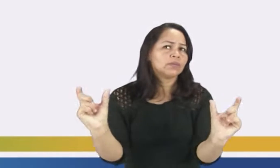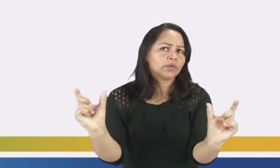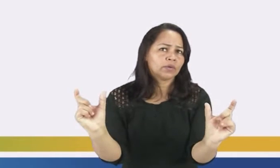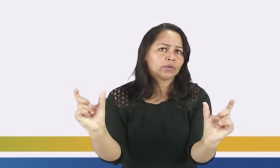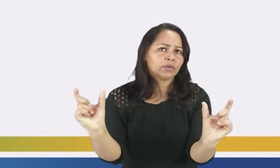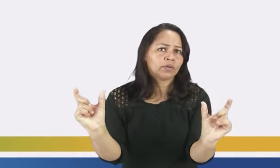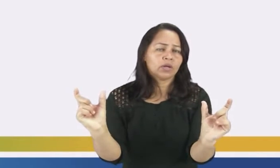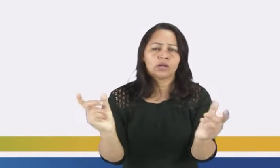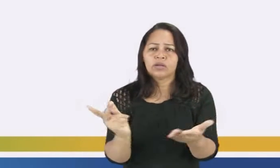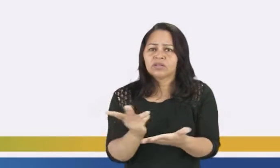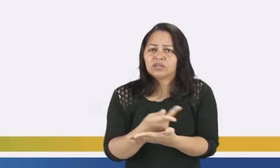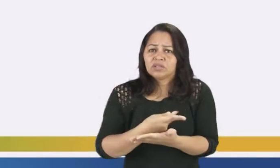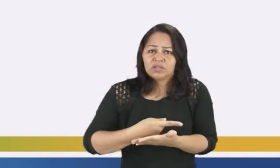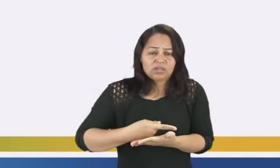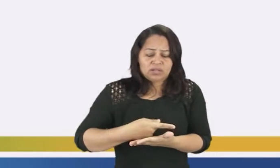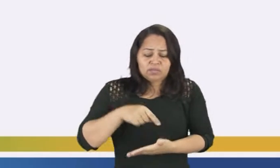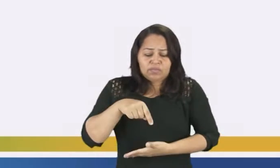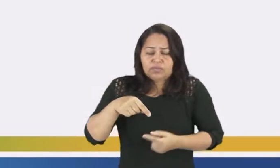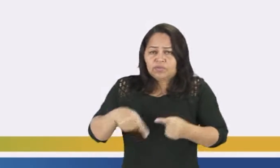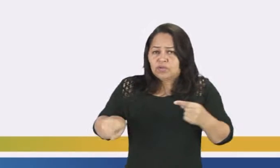taraná, desenhar. Qual dessas